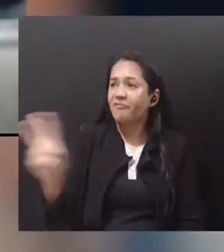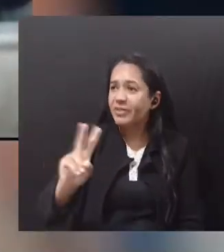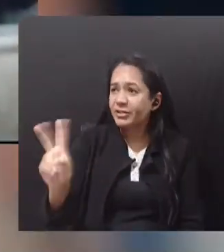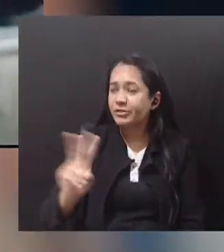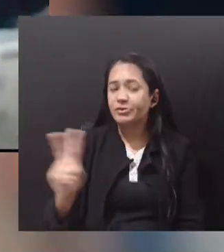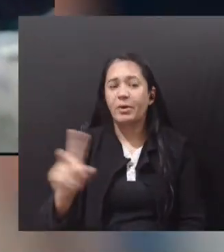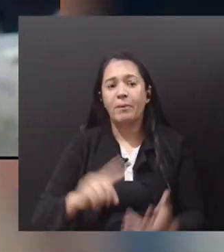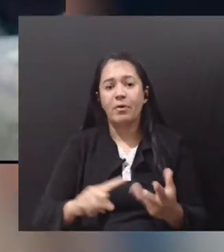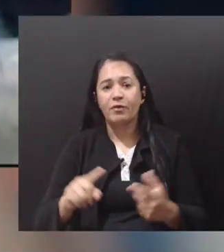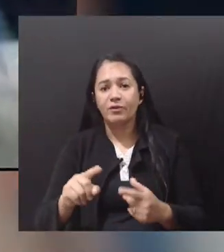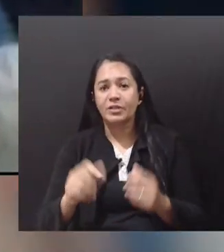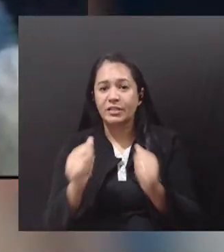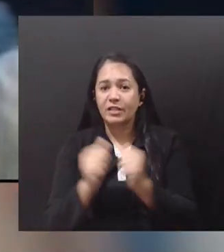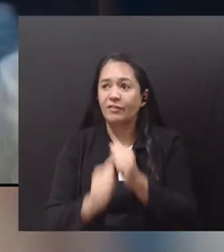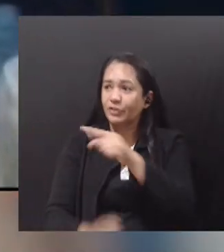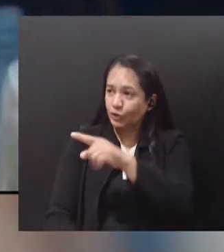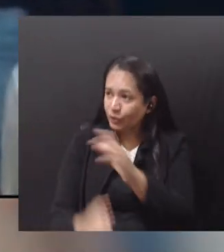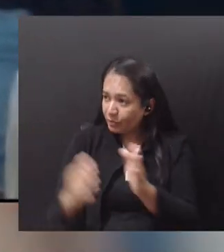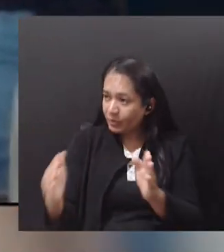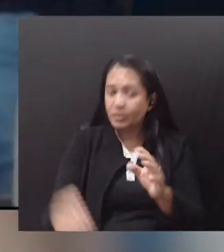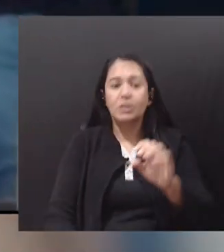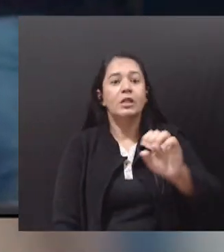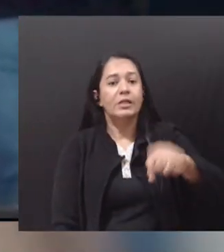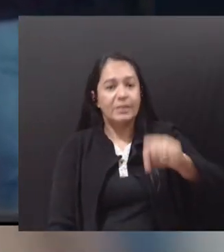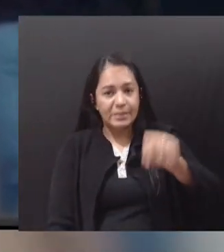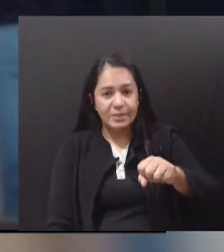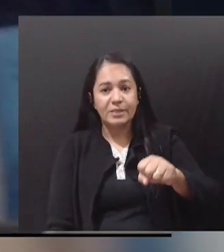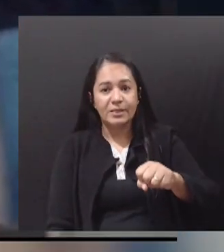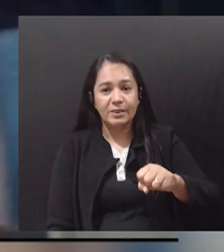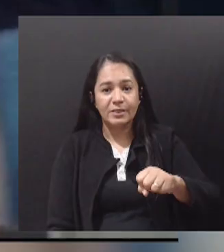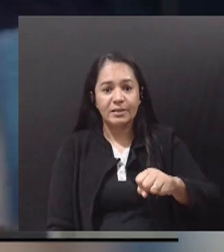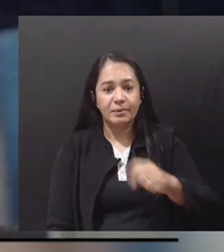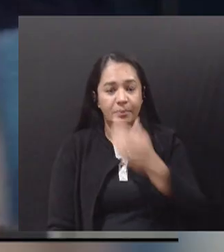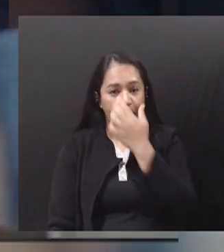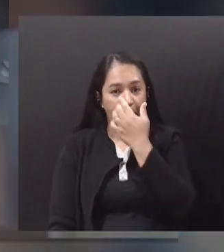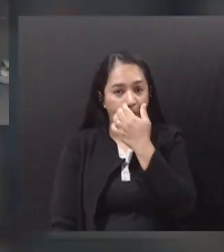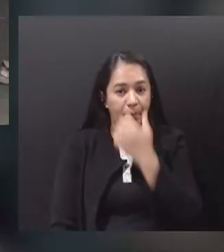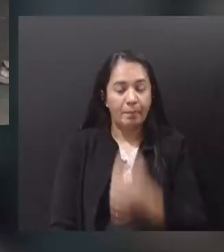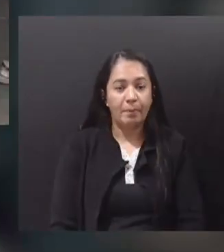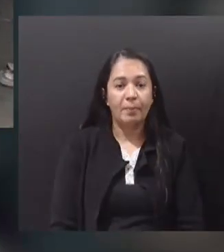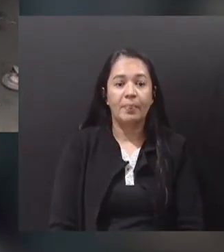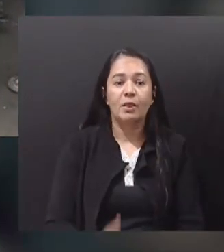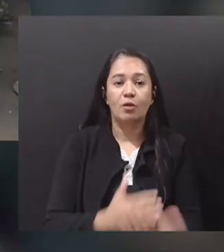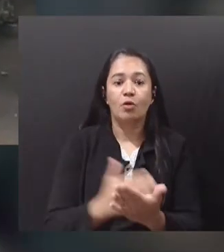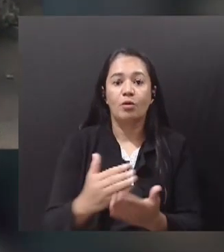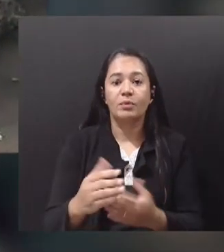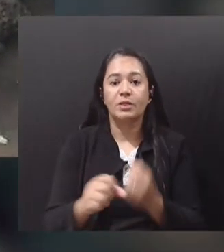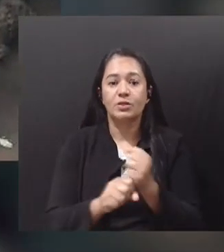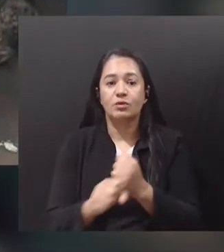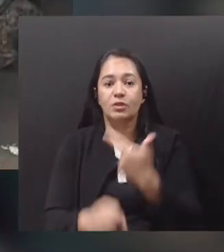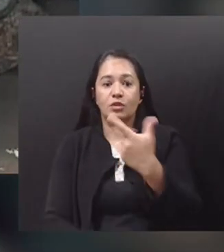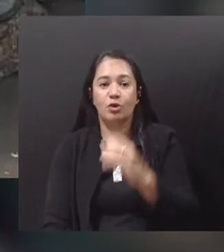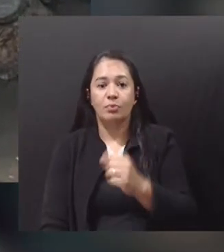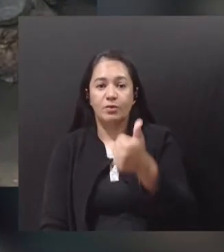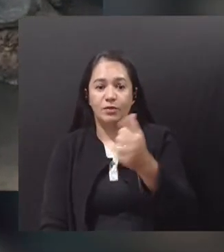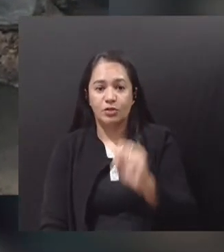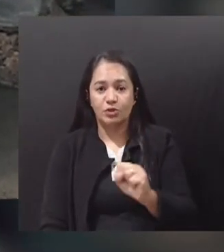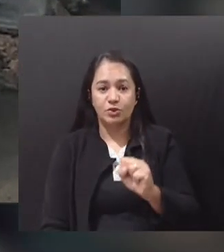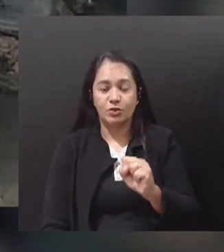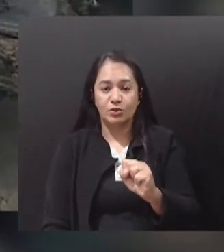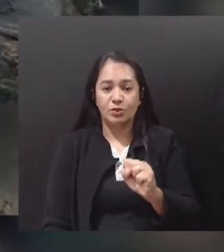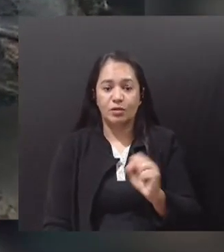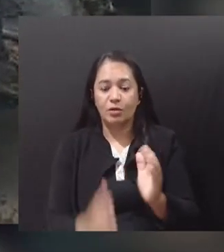Você estava lá naquele período? Sim, isso foi no início de 2018 para 2019, inclusive na época do carnaval,